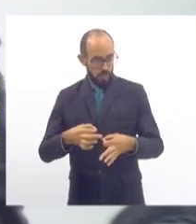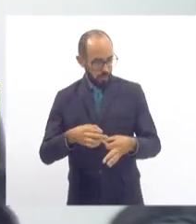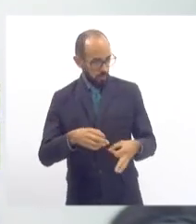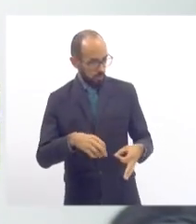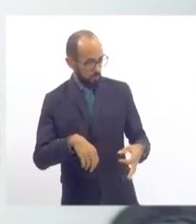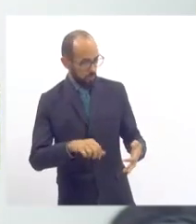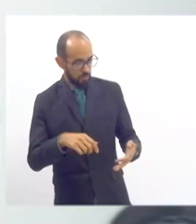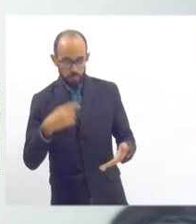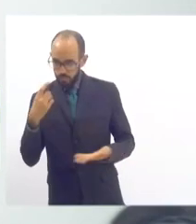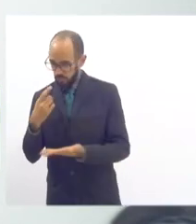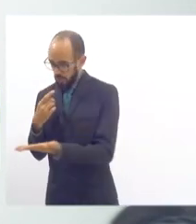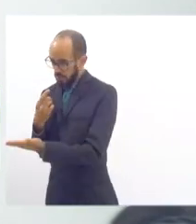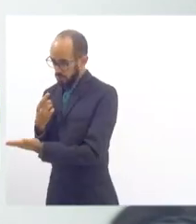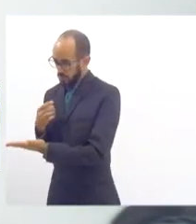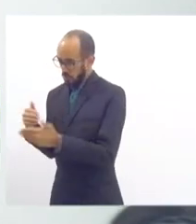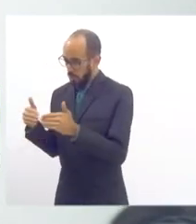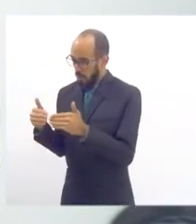Flávio?